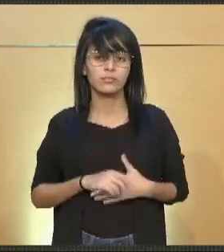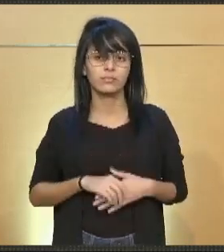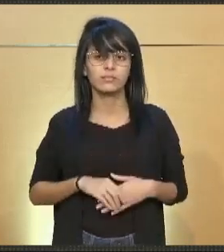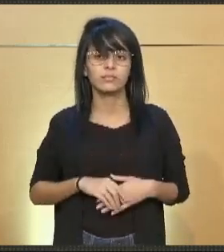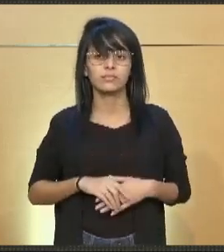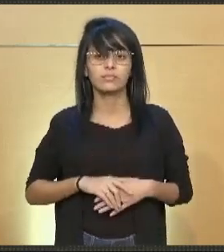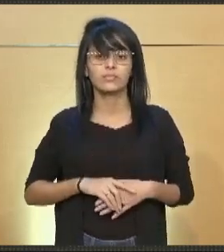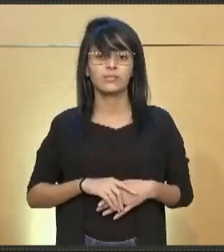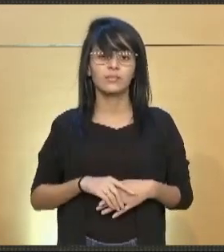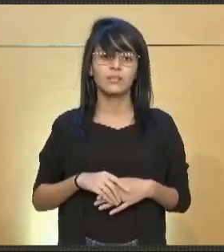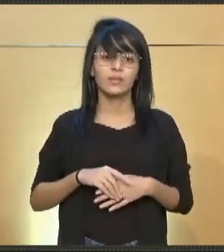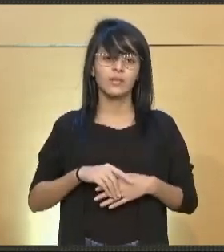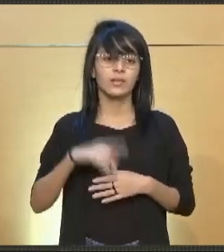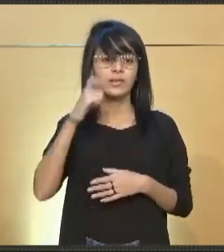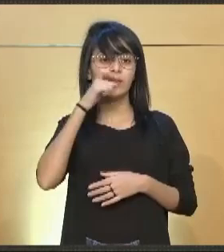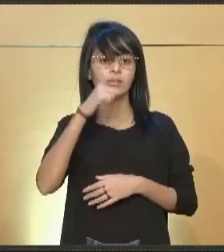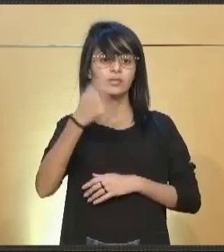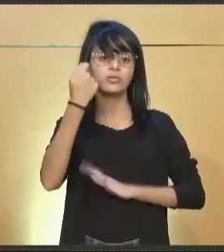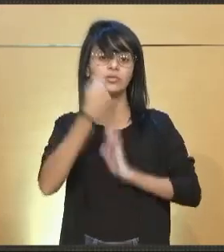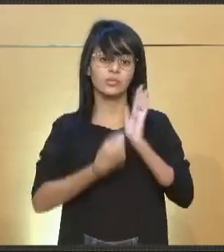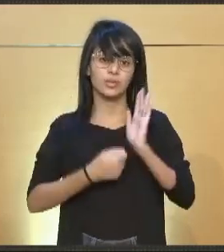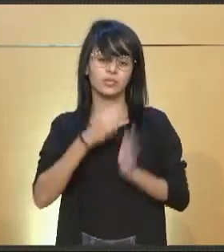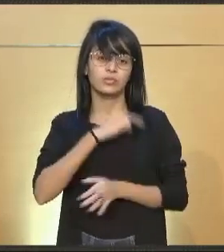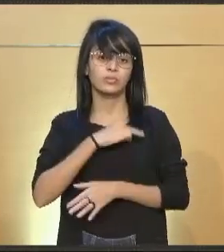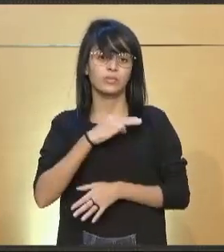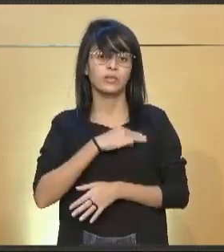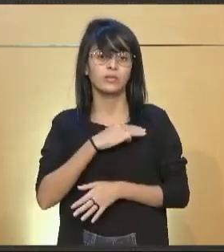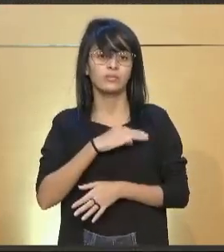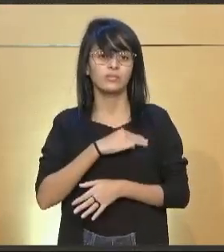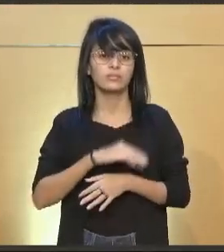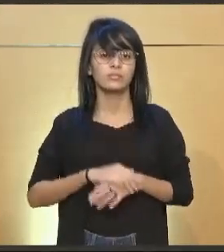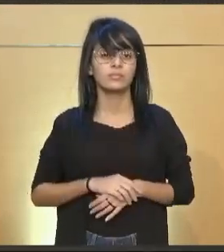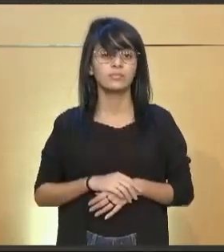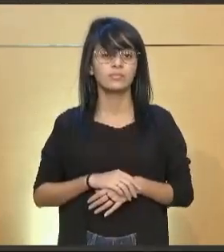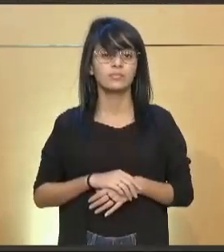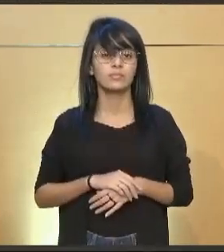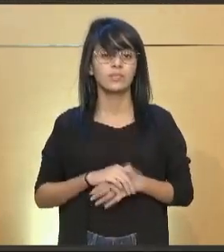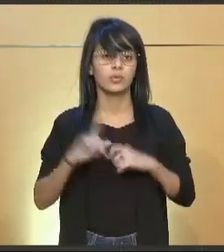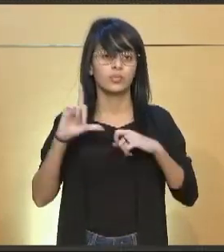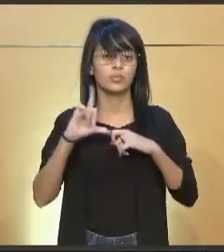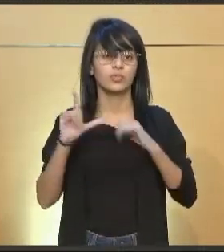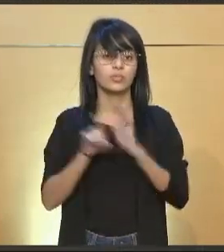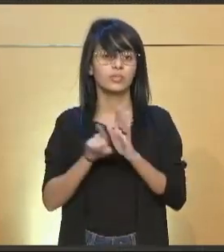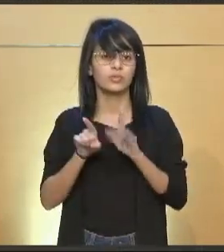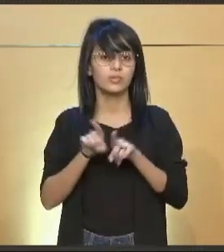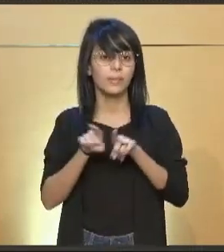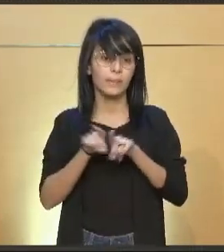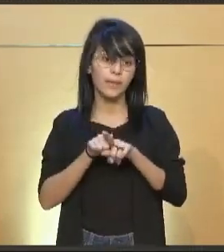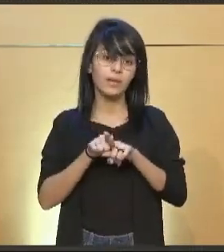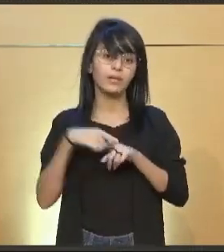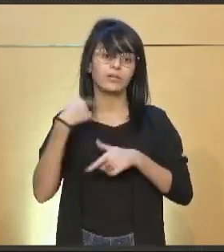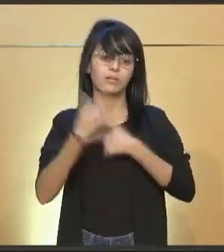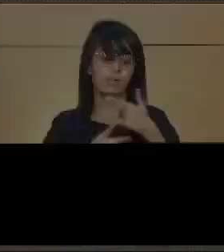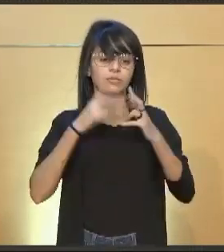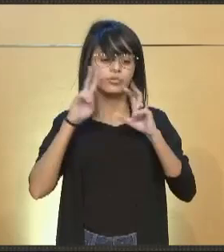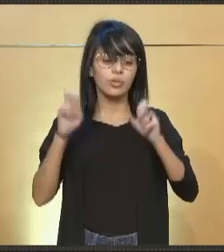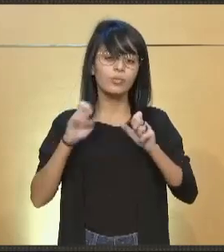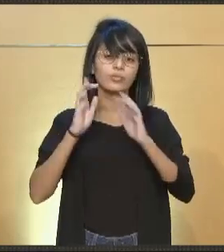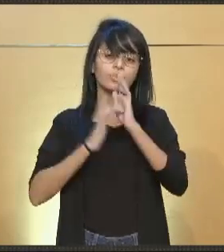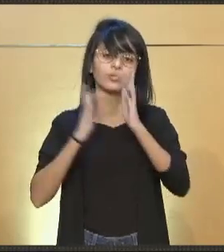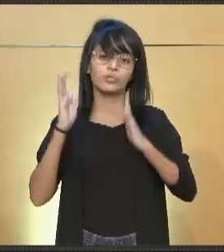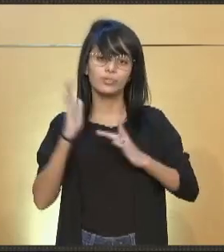Interessante que o texto de Mateus e também Lucas, que trabalha essa questão de Jesus estando no